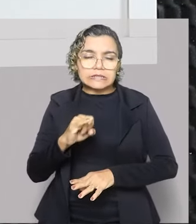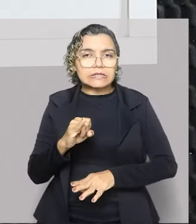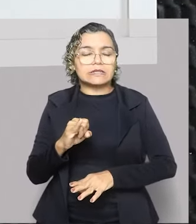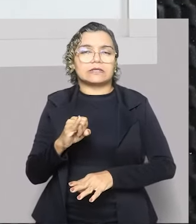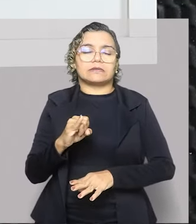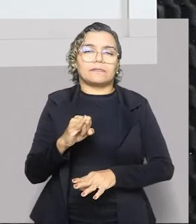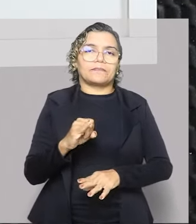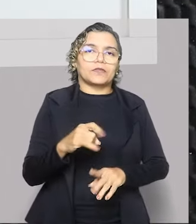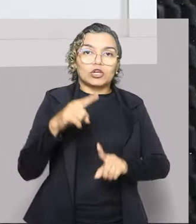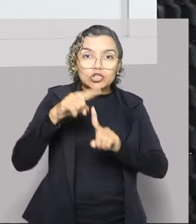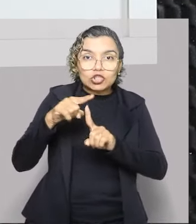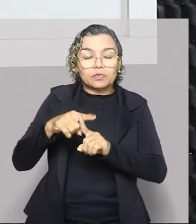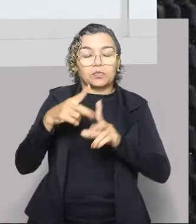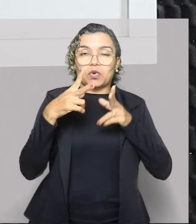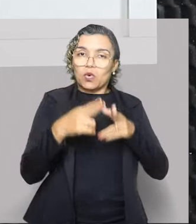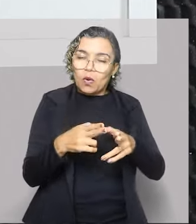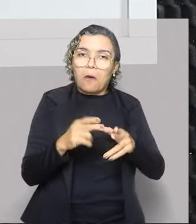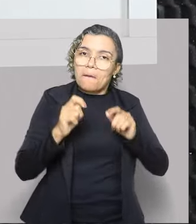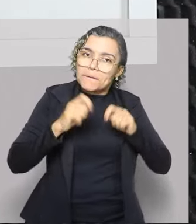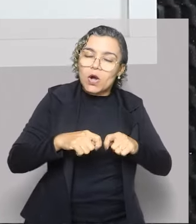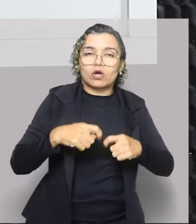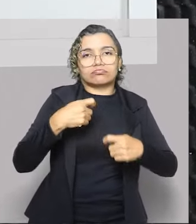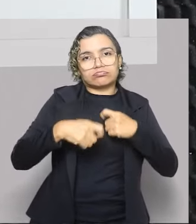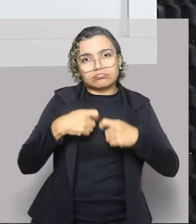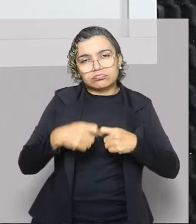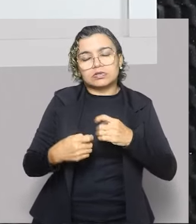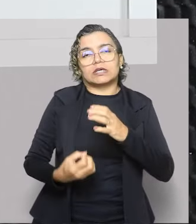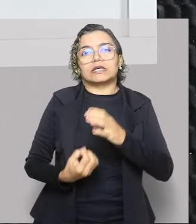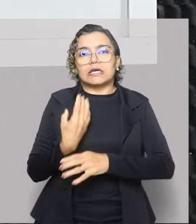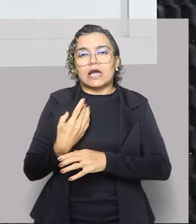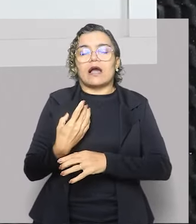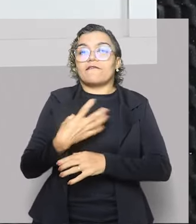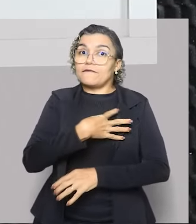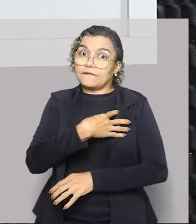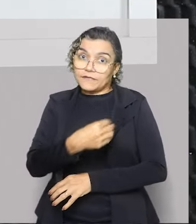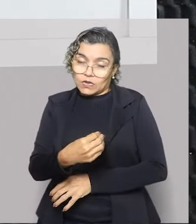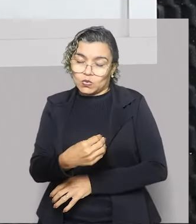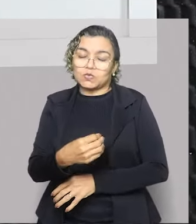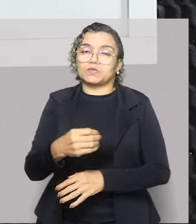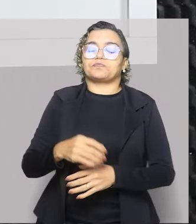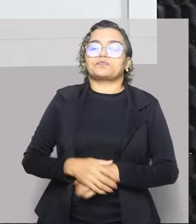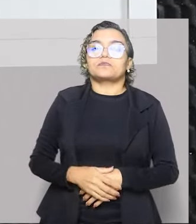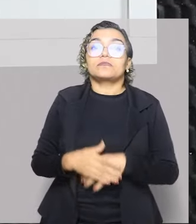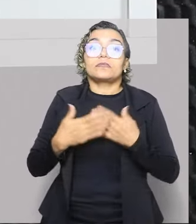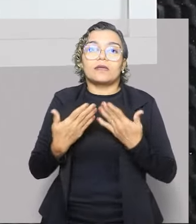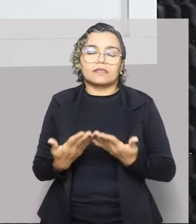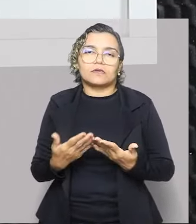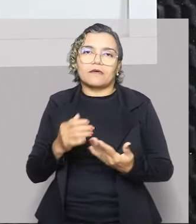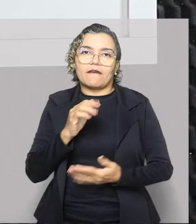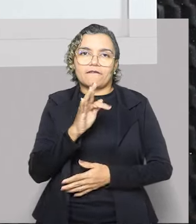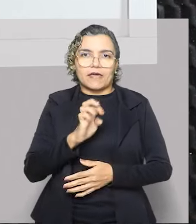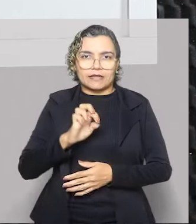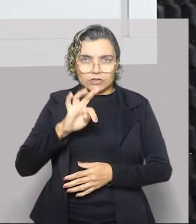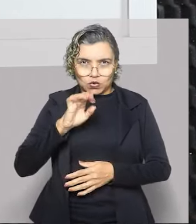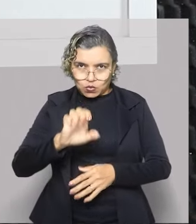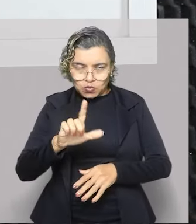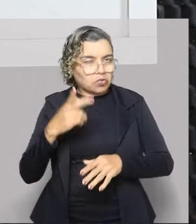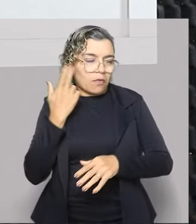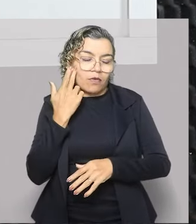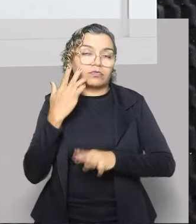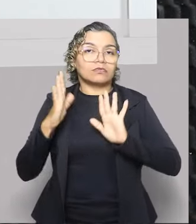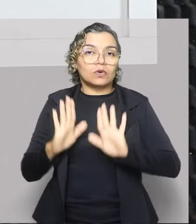mesma espécie Sim eles poderiam né cruzar e gerar descendentes férteis outro exemplo né aqui pra gente